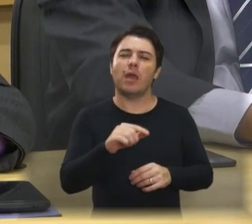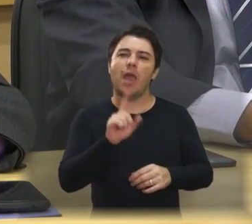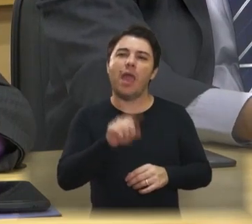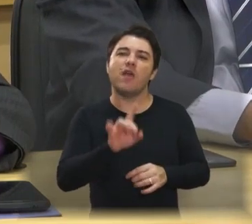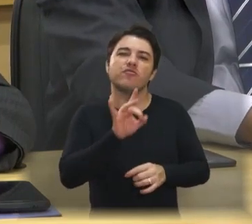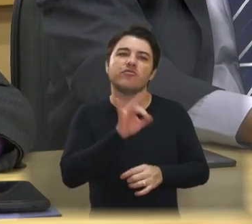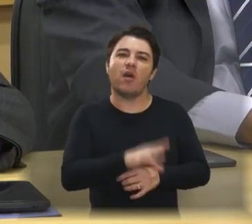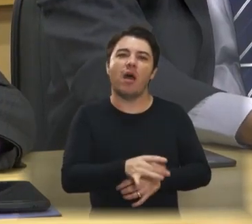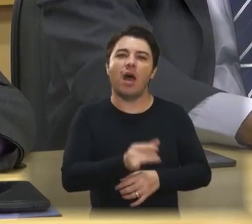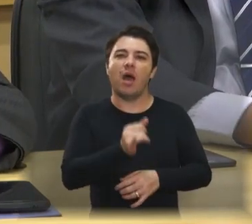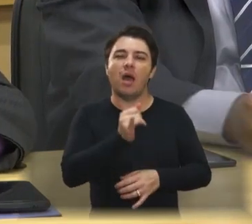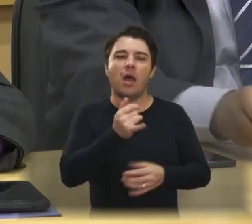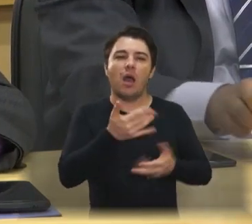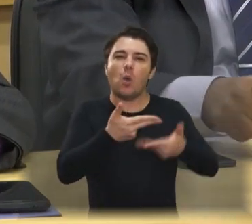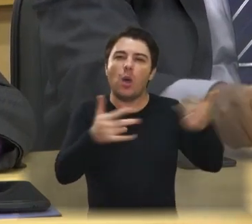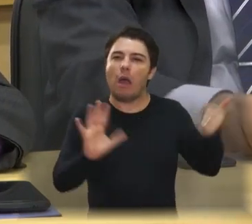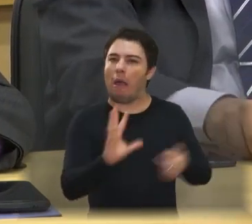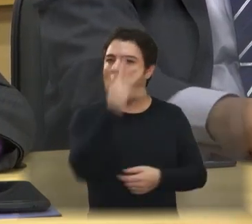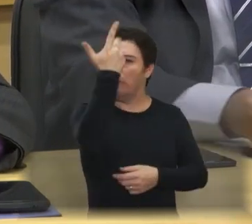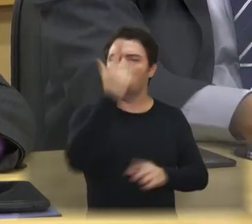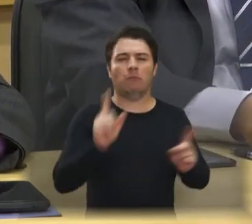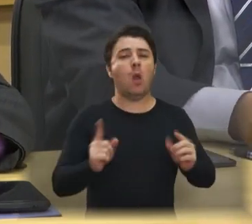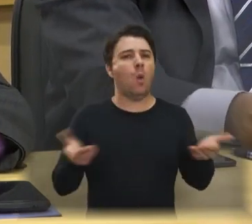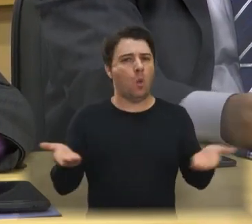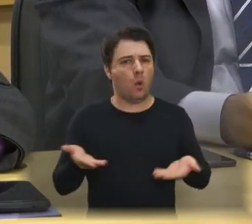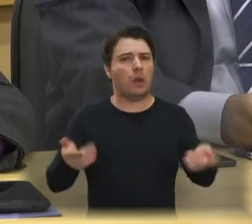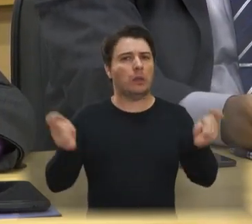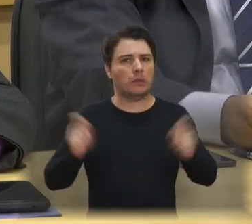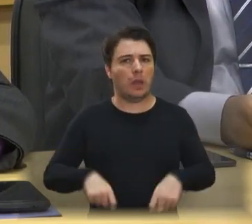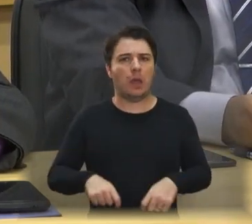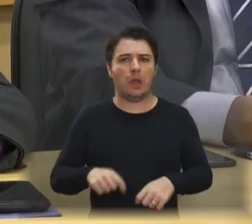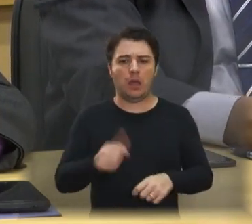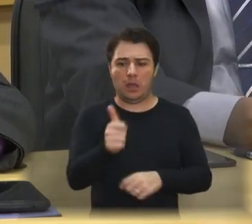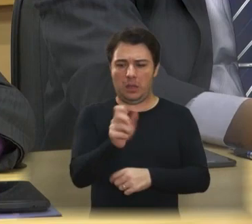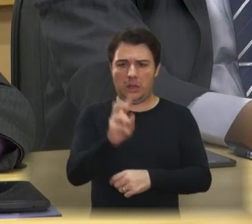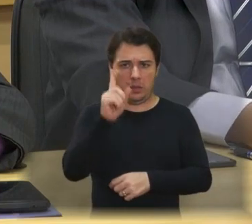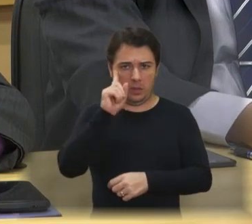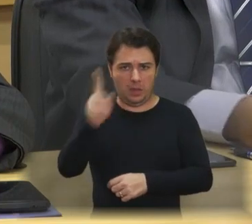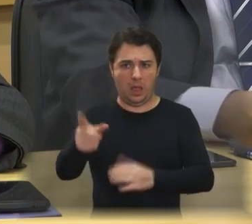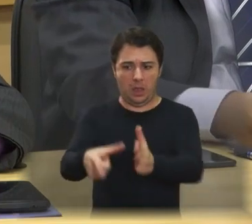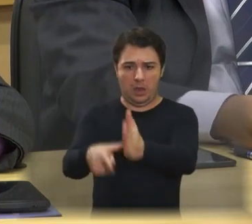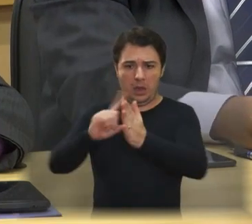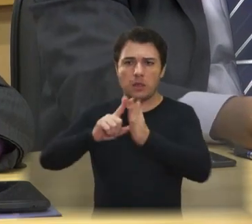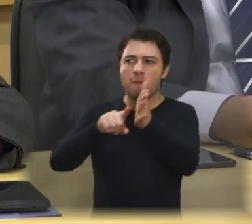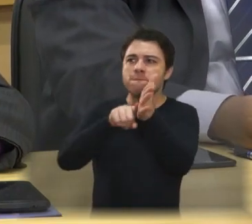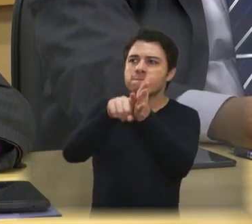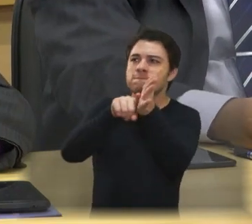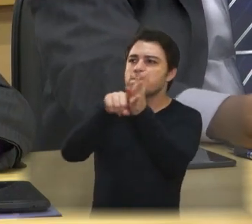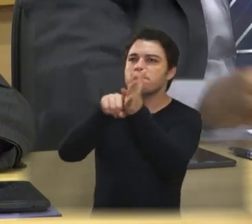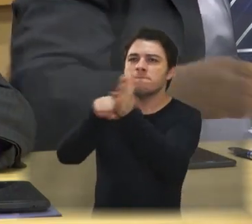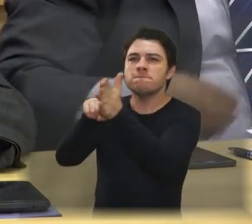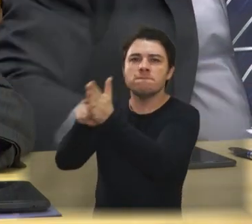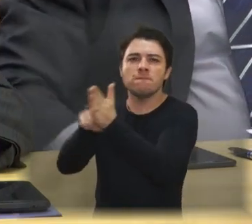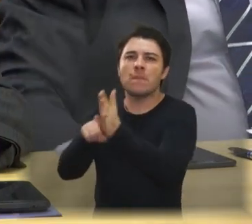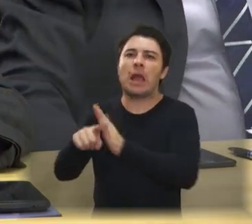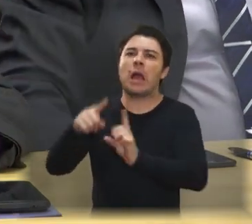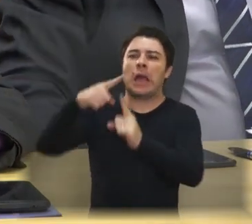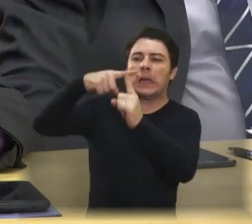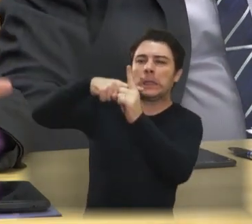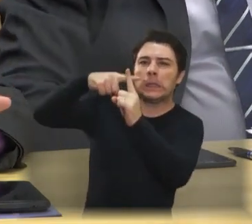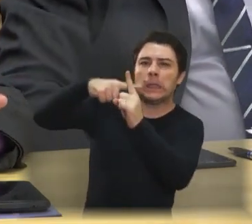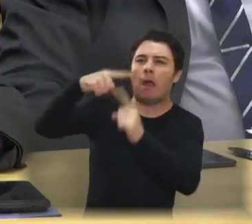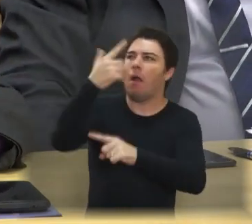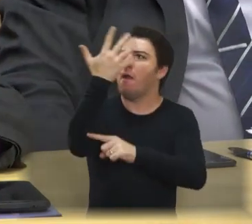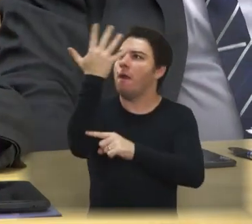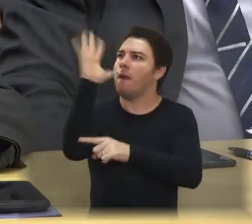caso fortuito ou força maior até porque hoje você tem condições e no prazo de 15 dias você tem toda meteorologia Então você sabe que